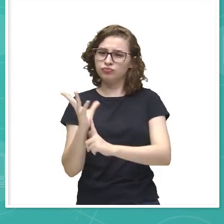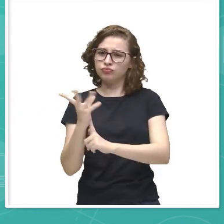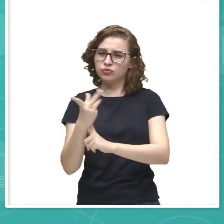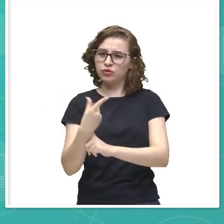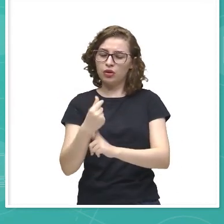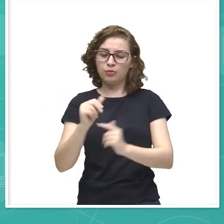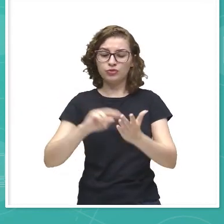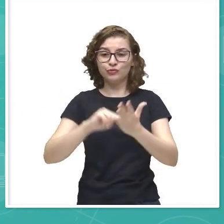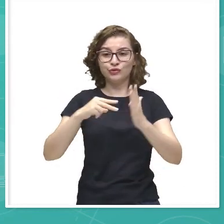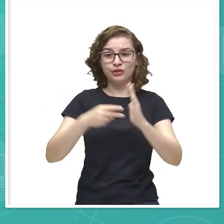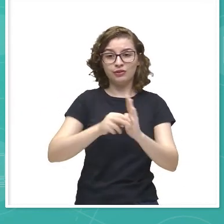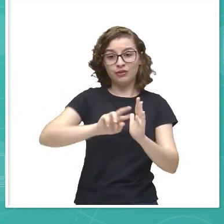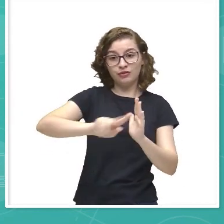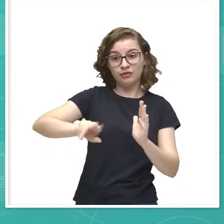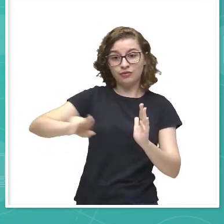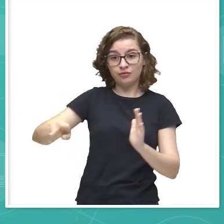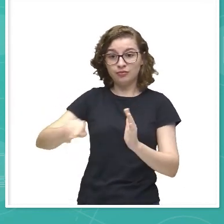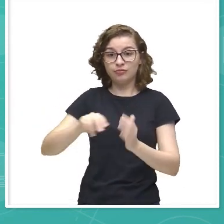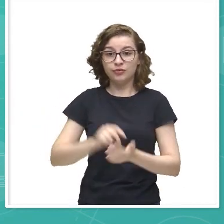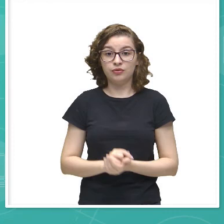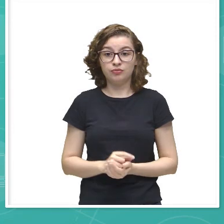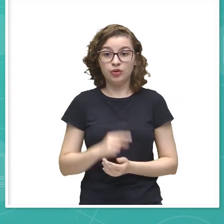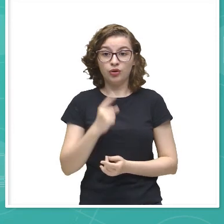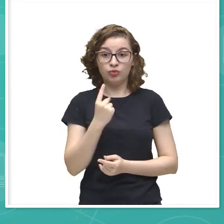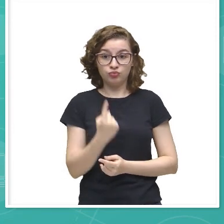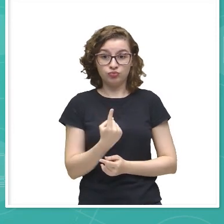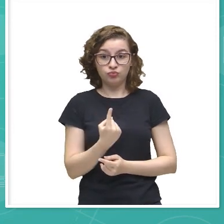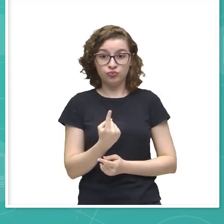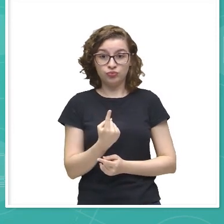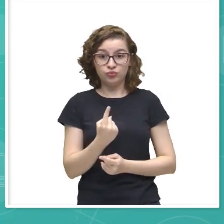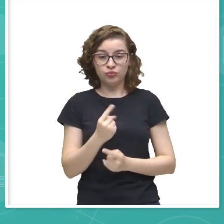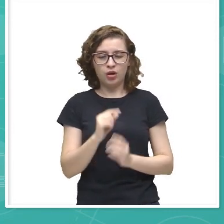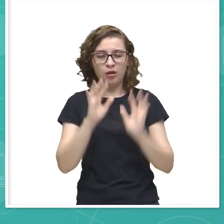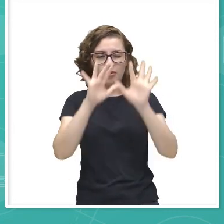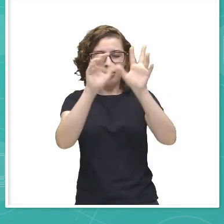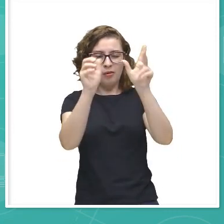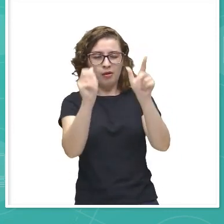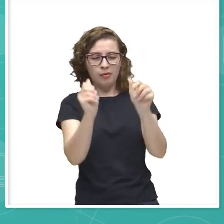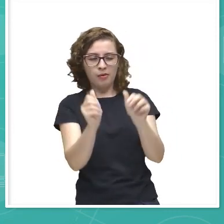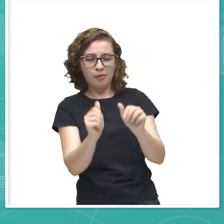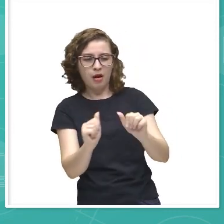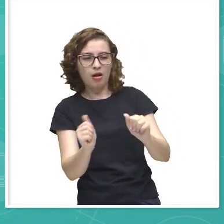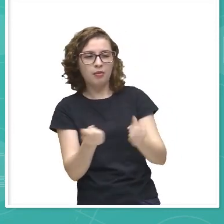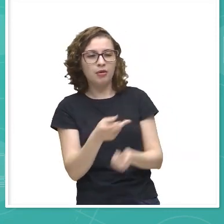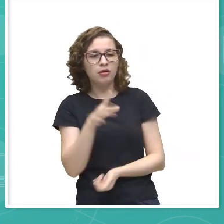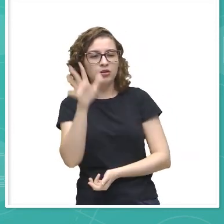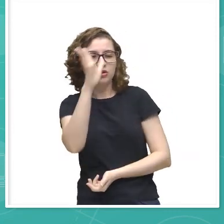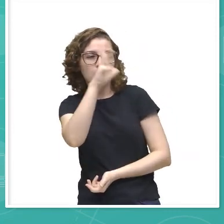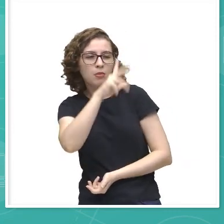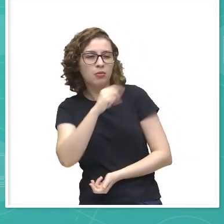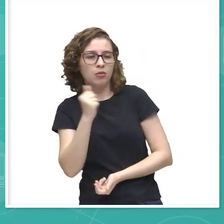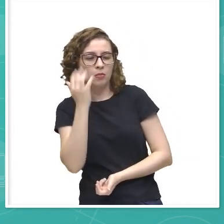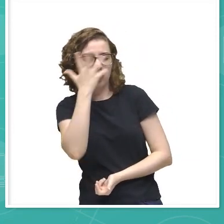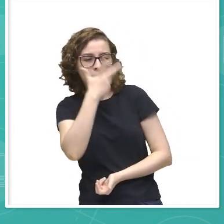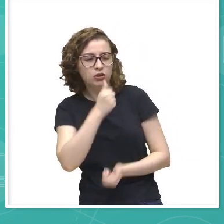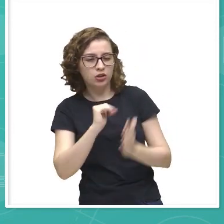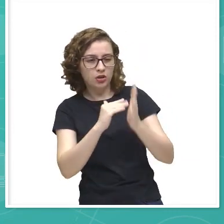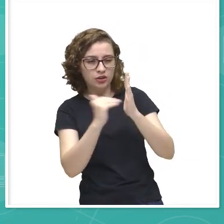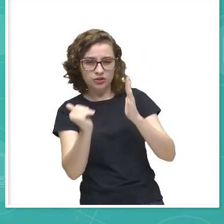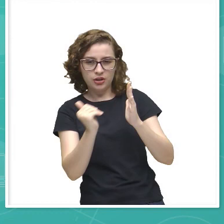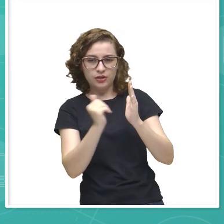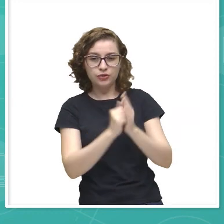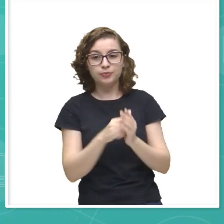dois sentidos diferentes. Uma é para apreciação, ela tem apenas o seu caráter estético, né? E